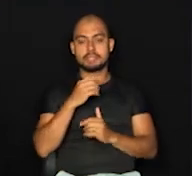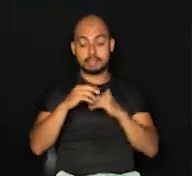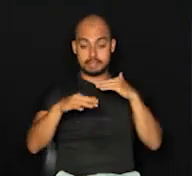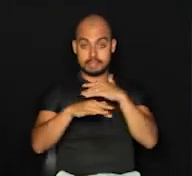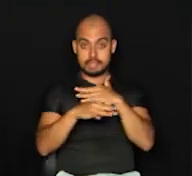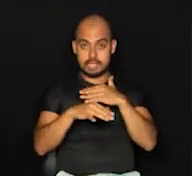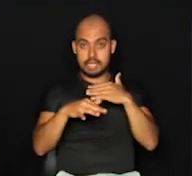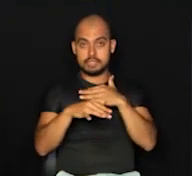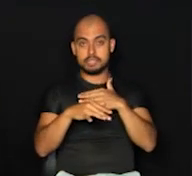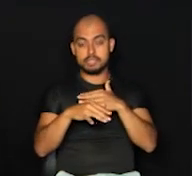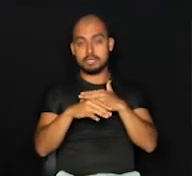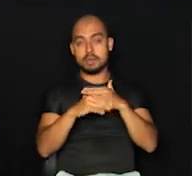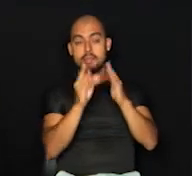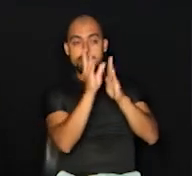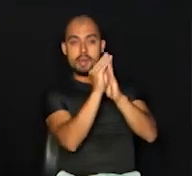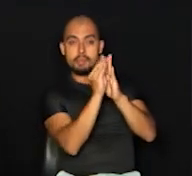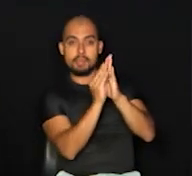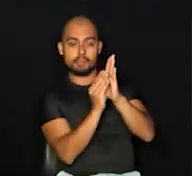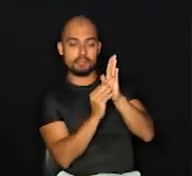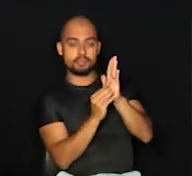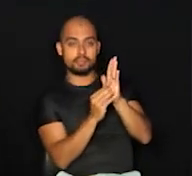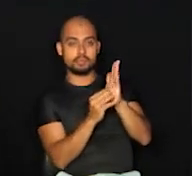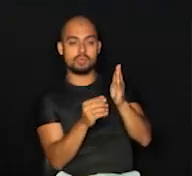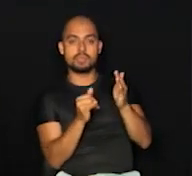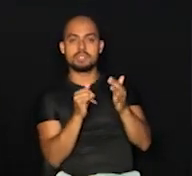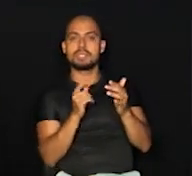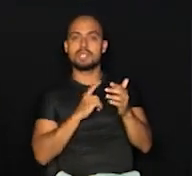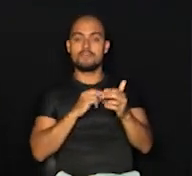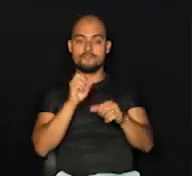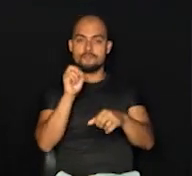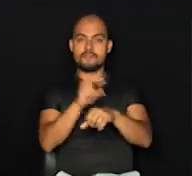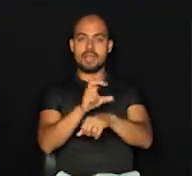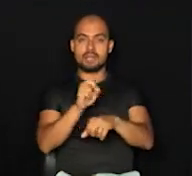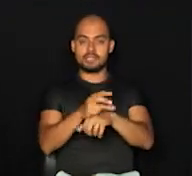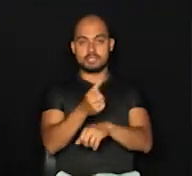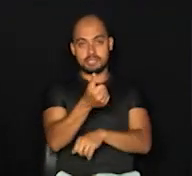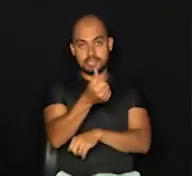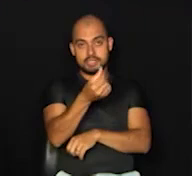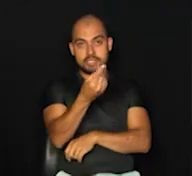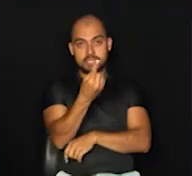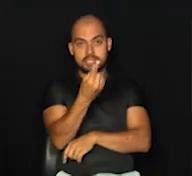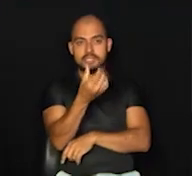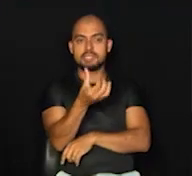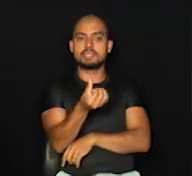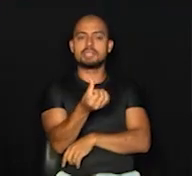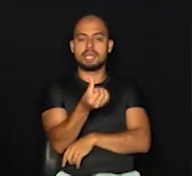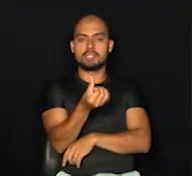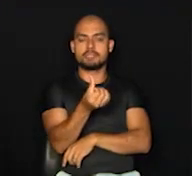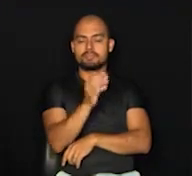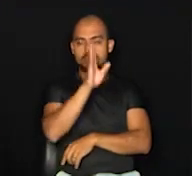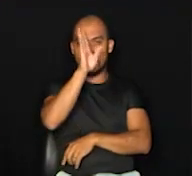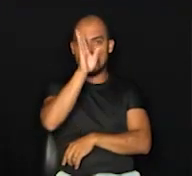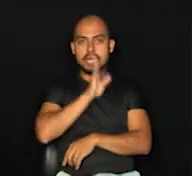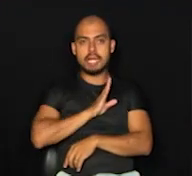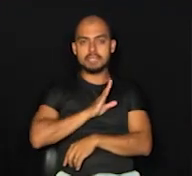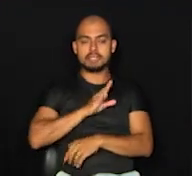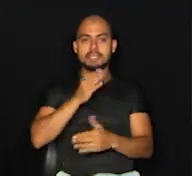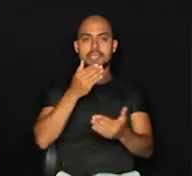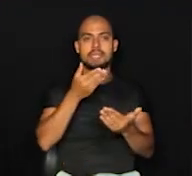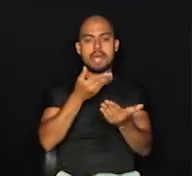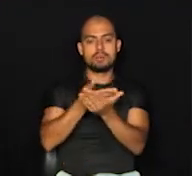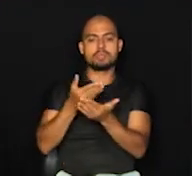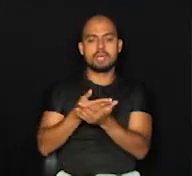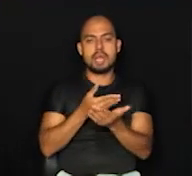os requisitos, nós vamos falar agora. São 16 vagas, totalmente grátis, com aulas realizadas em período